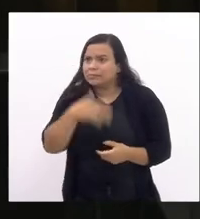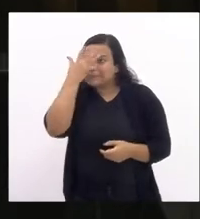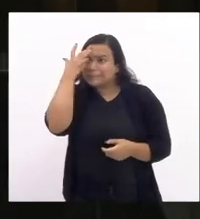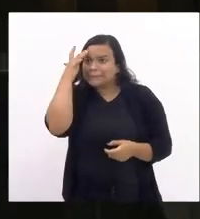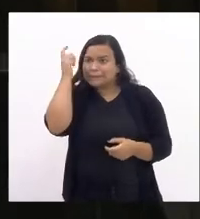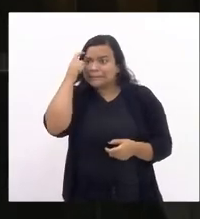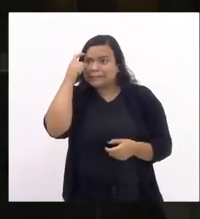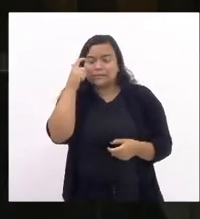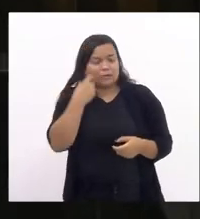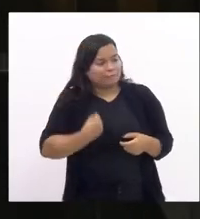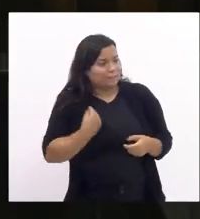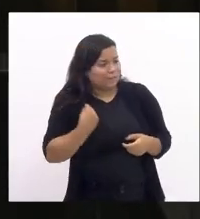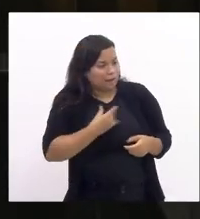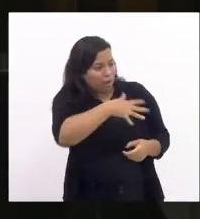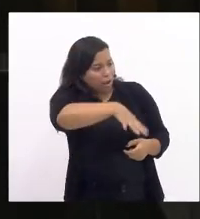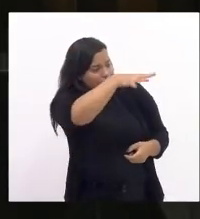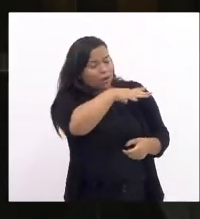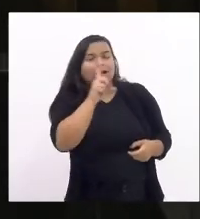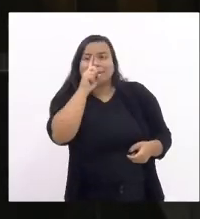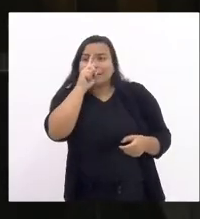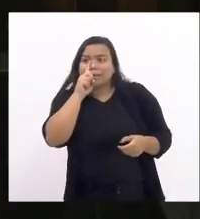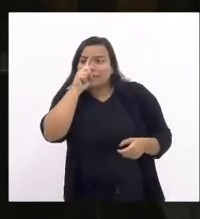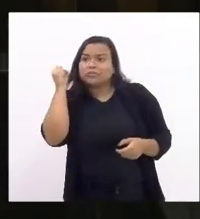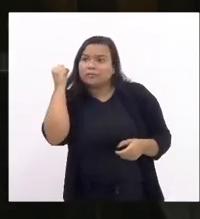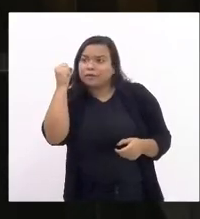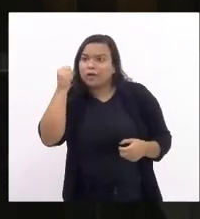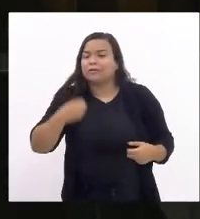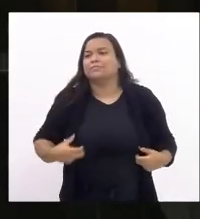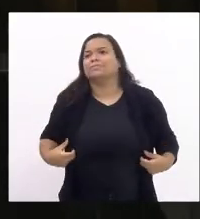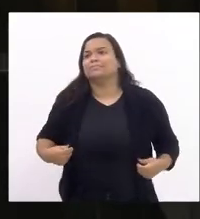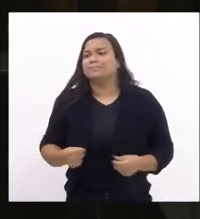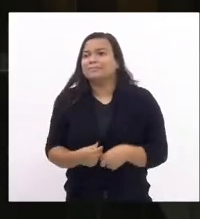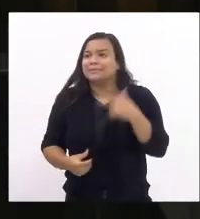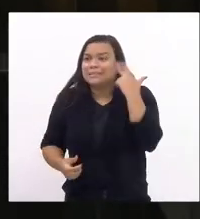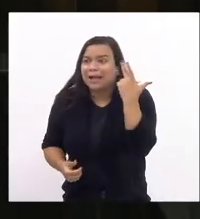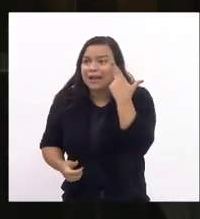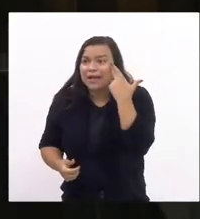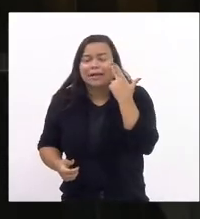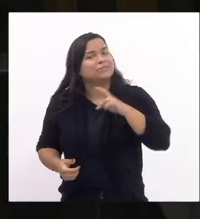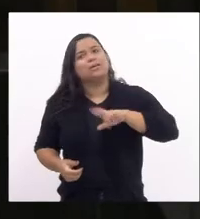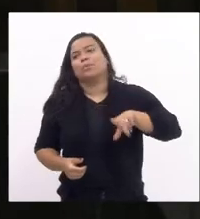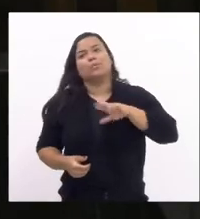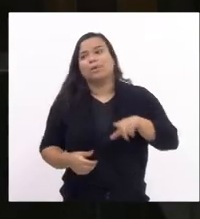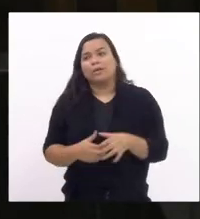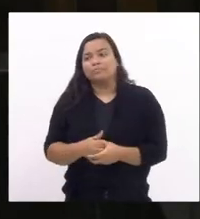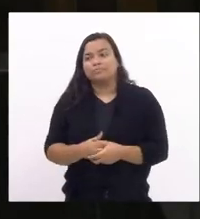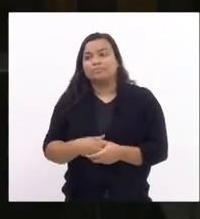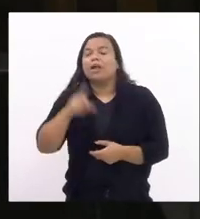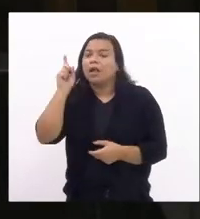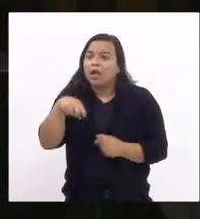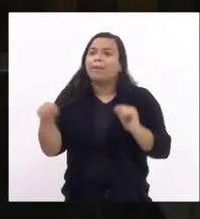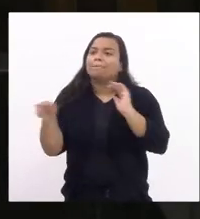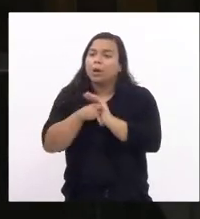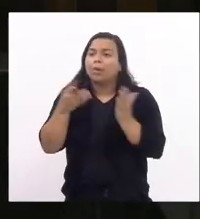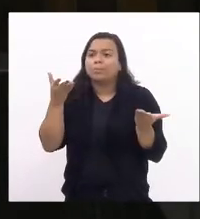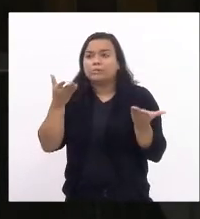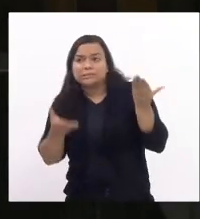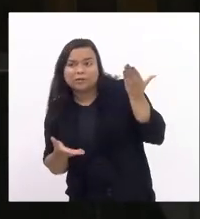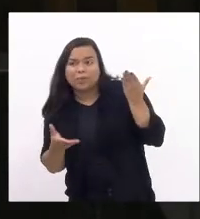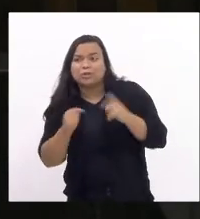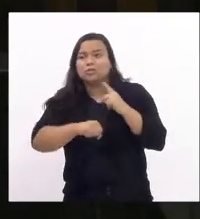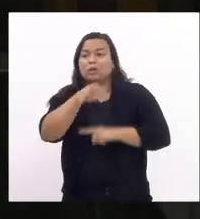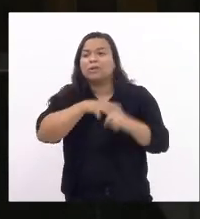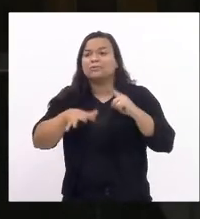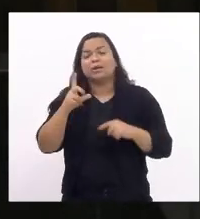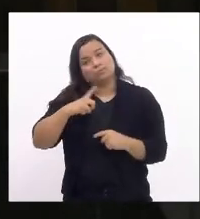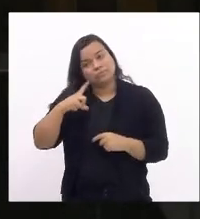áreas que podem estar em risco. Não, isso não é natural. Isso é fruto da desigualdade que tem na nossa sociedade,